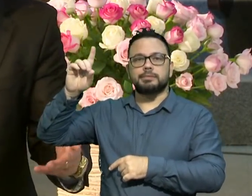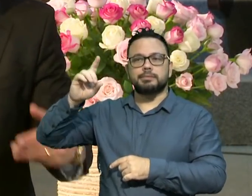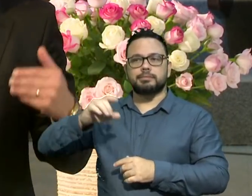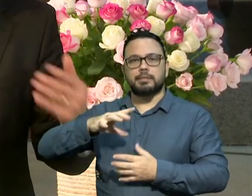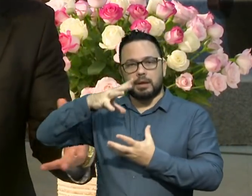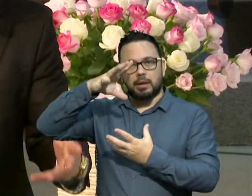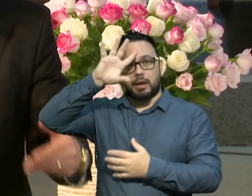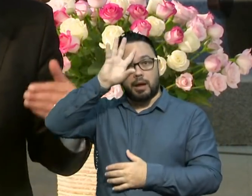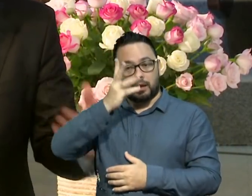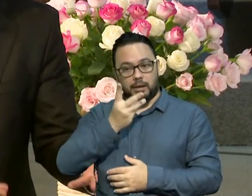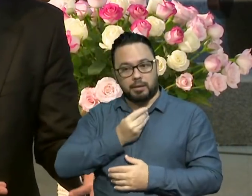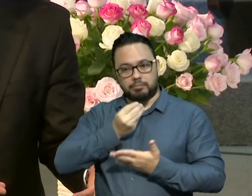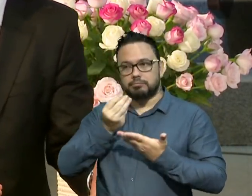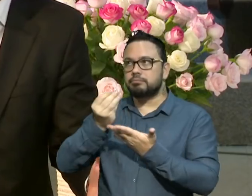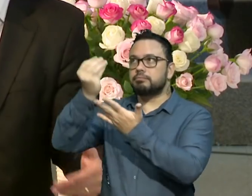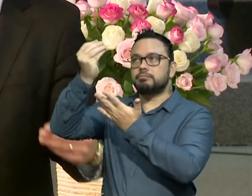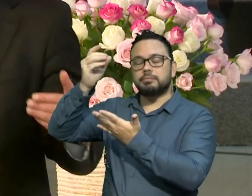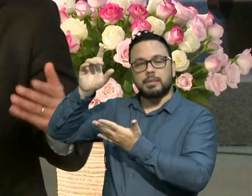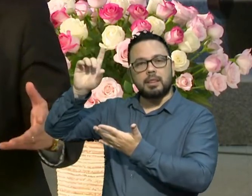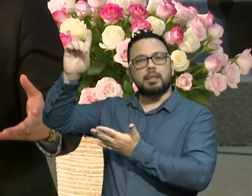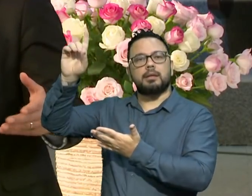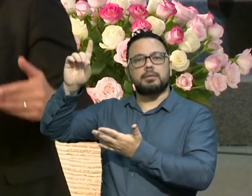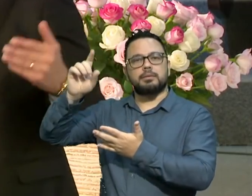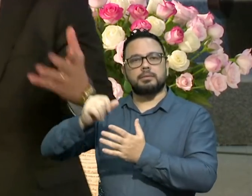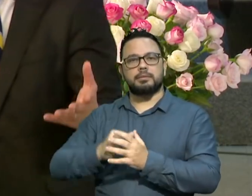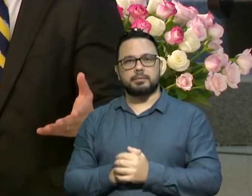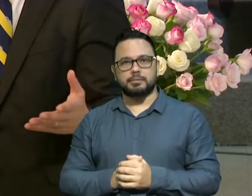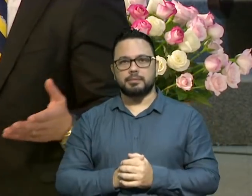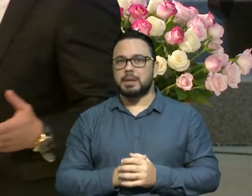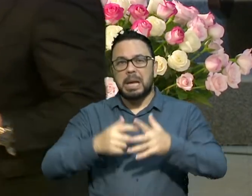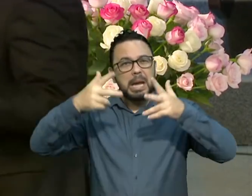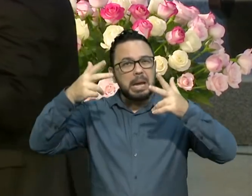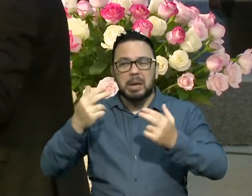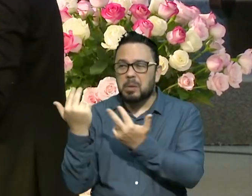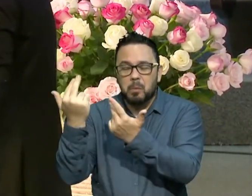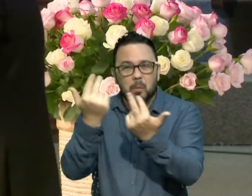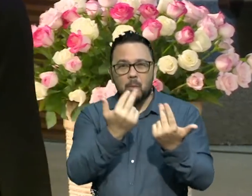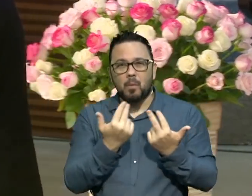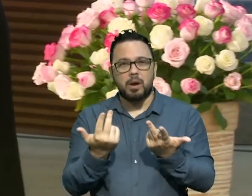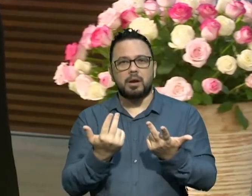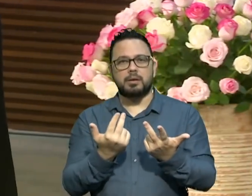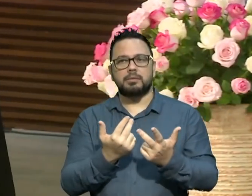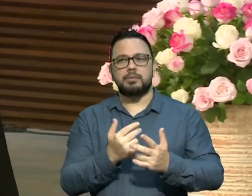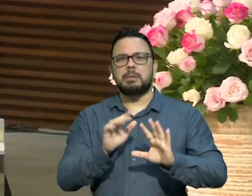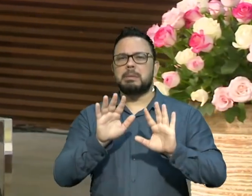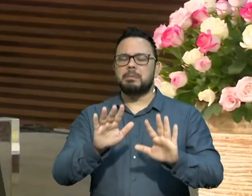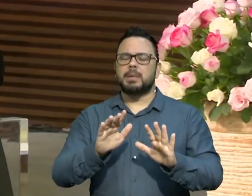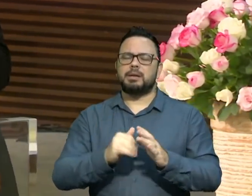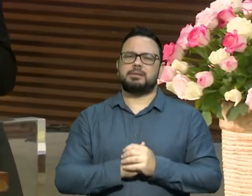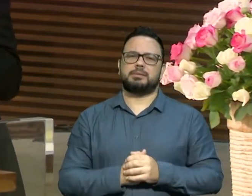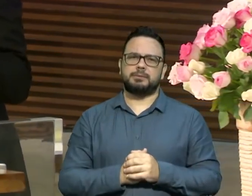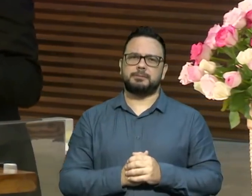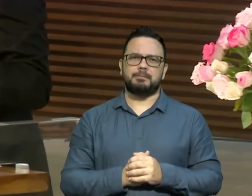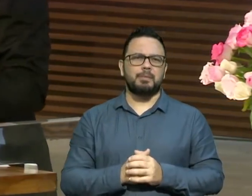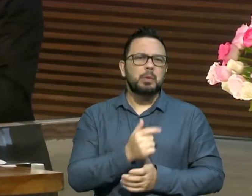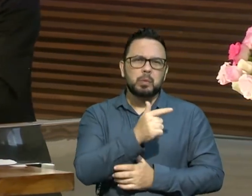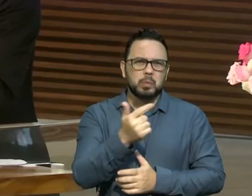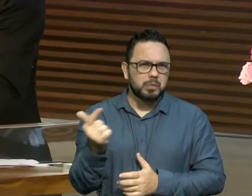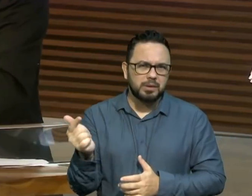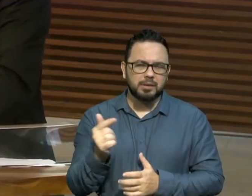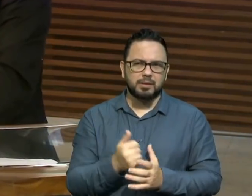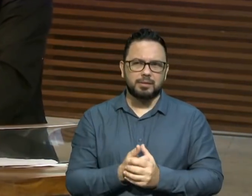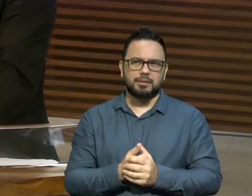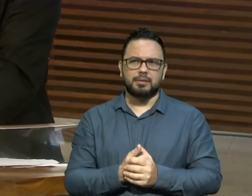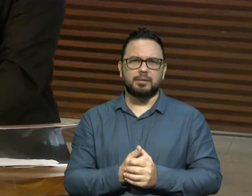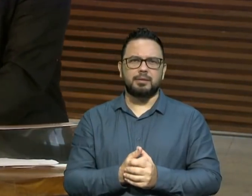alma a vida o fôlego da vida que a mesma coisa mas isso esse esse não existe